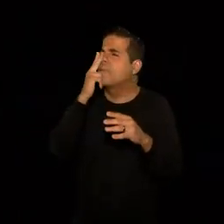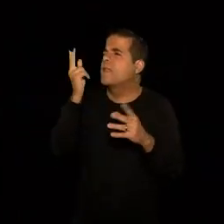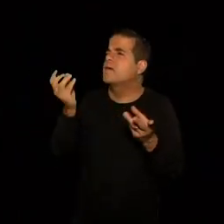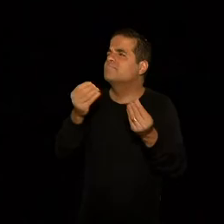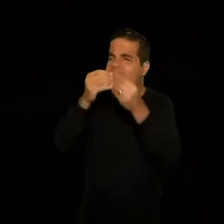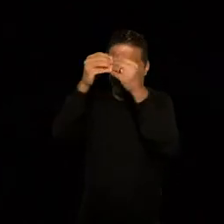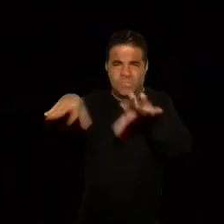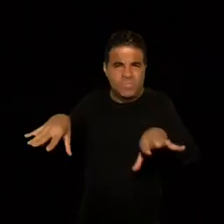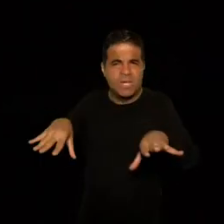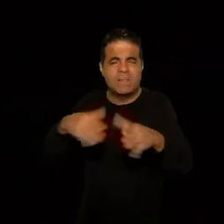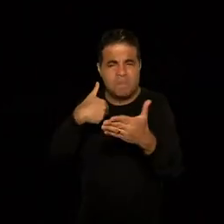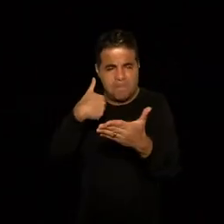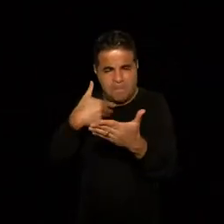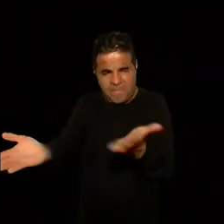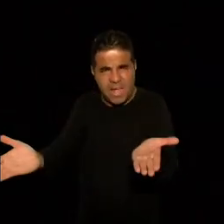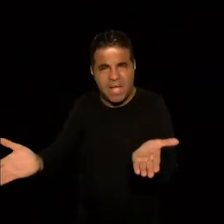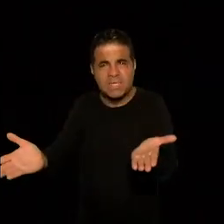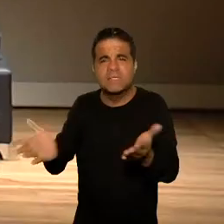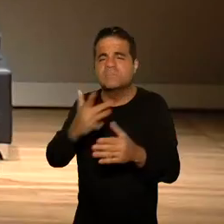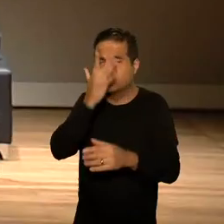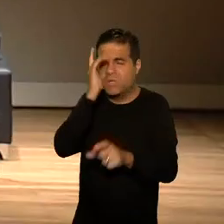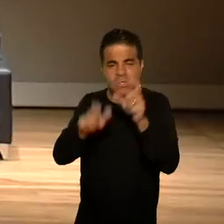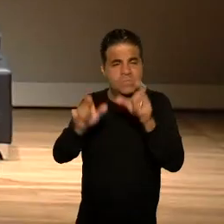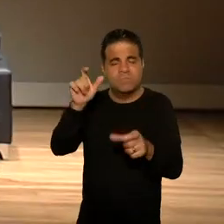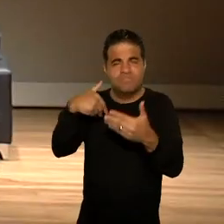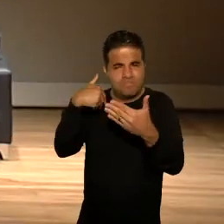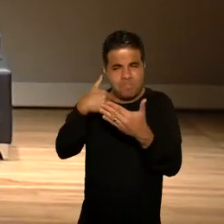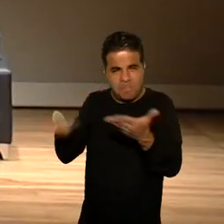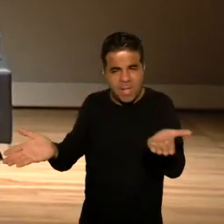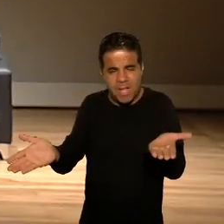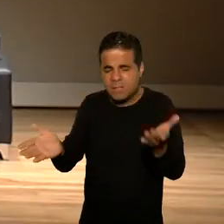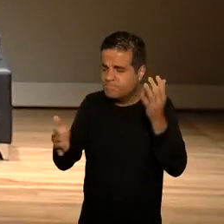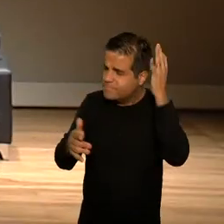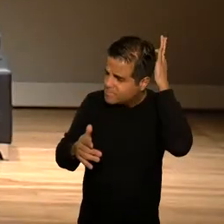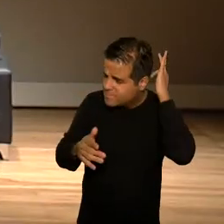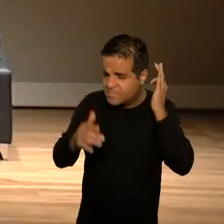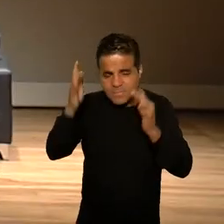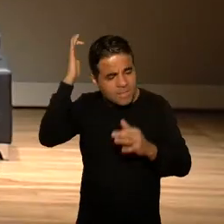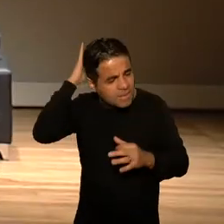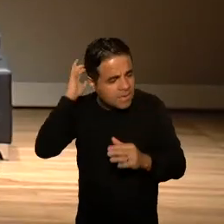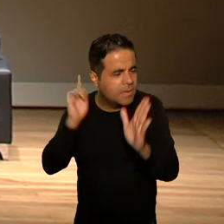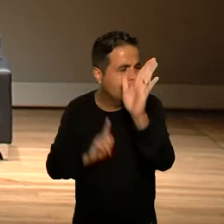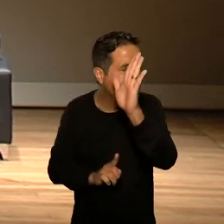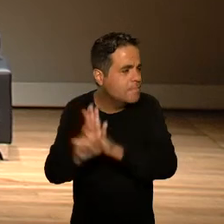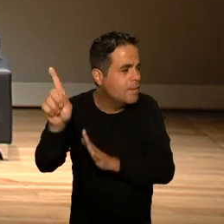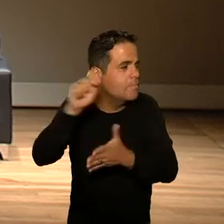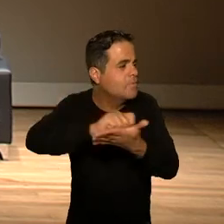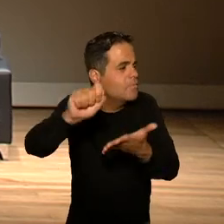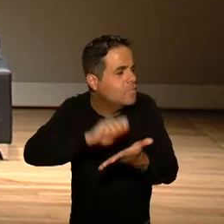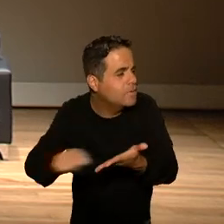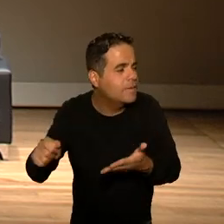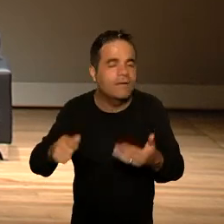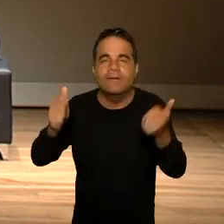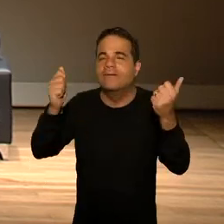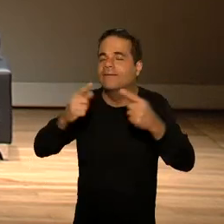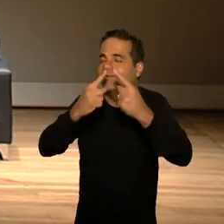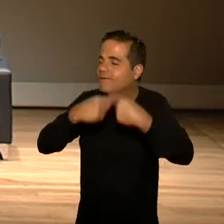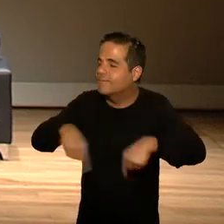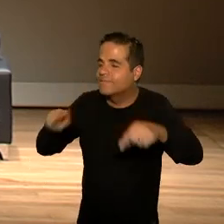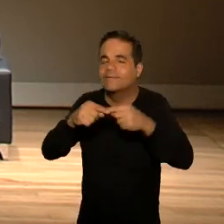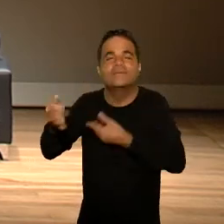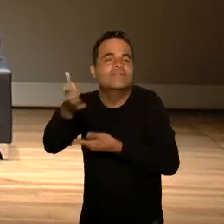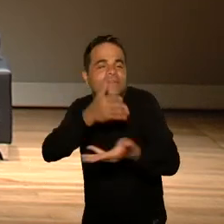prejudicada nesse sentido para as pessoas então a pergunta que eu anotei por aqui tem muito dessa